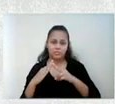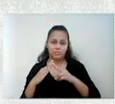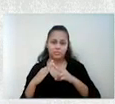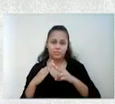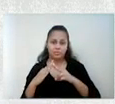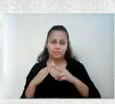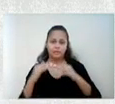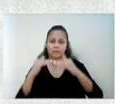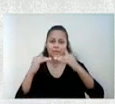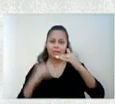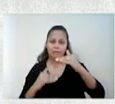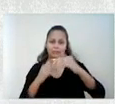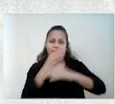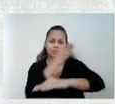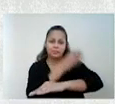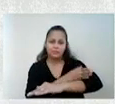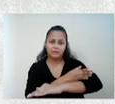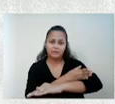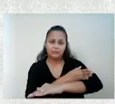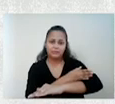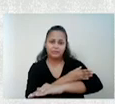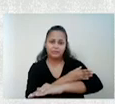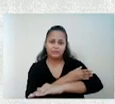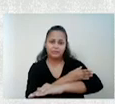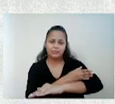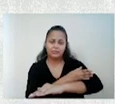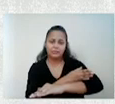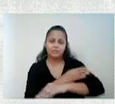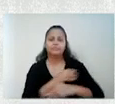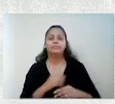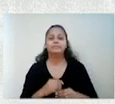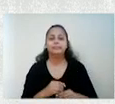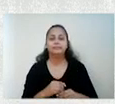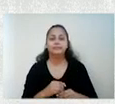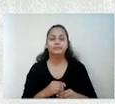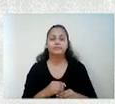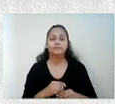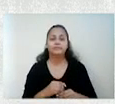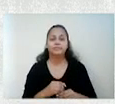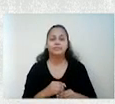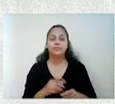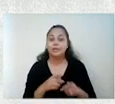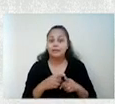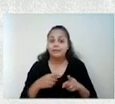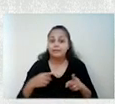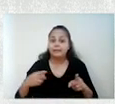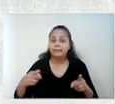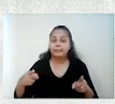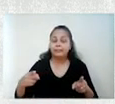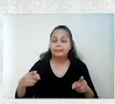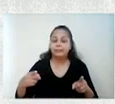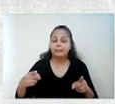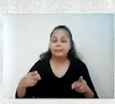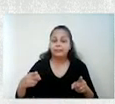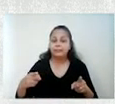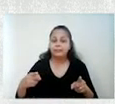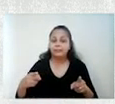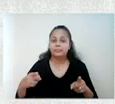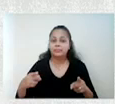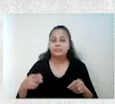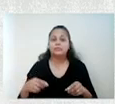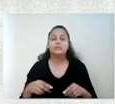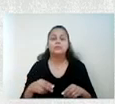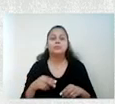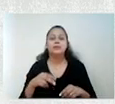Idade Média, é contestado por historiadores como o grande especialista, né, na Idade Média, Jacques Le